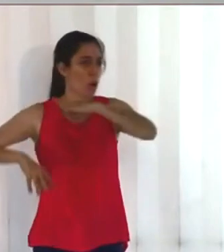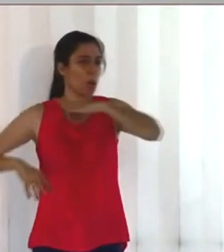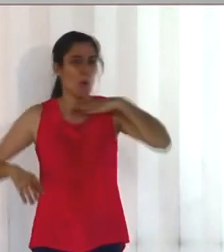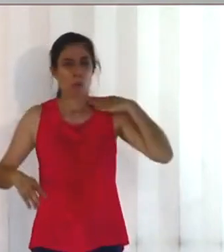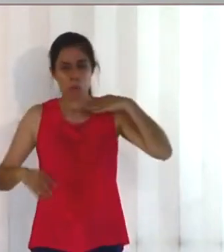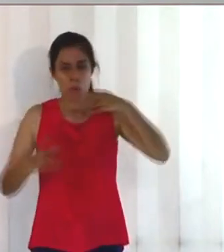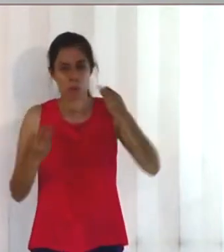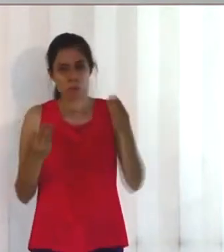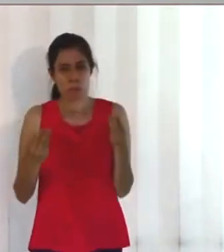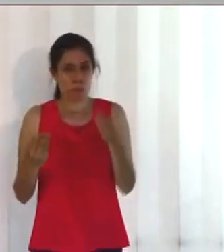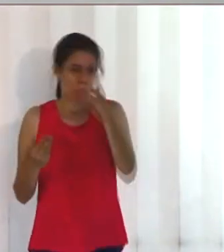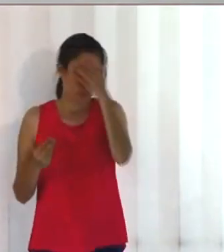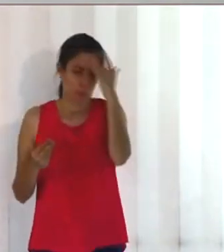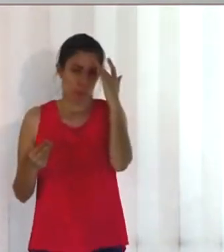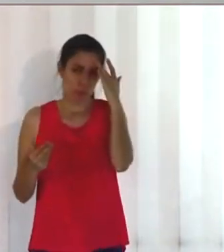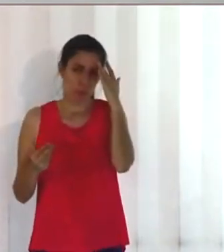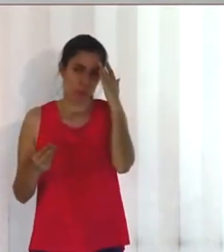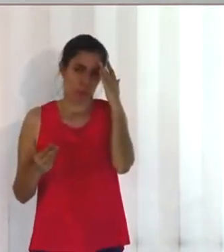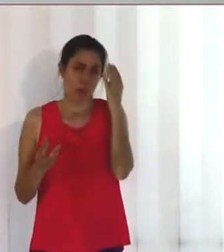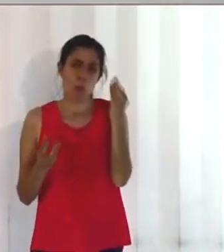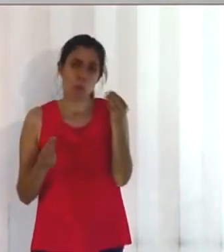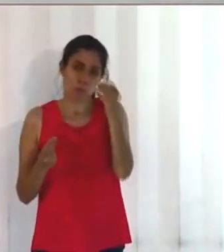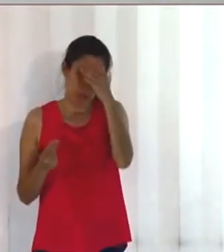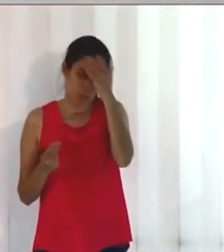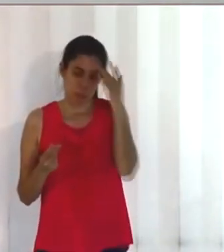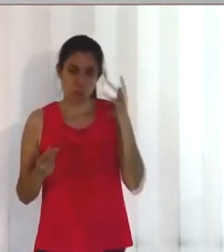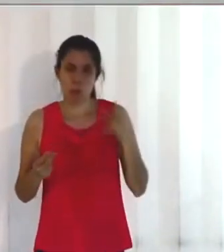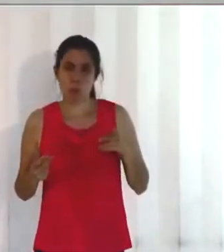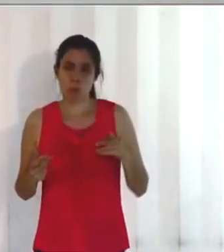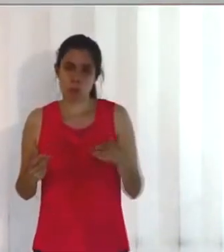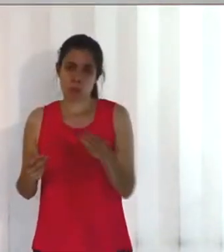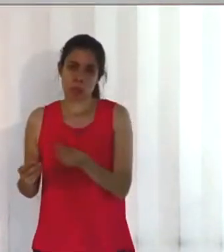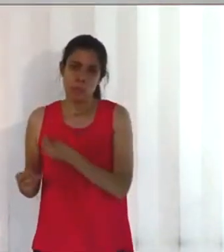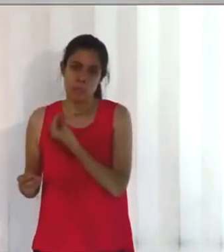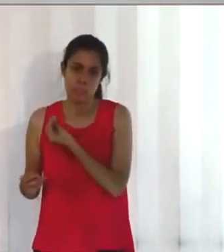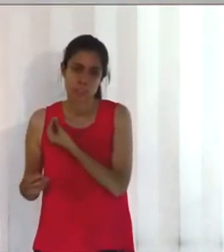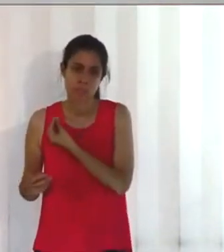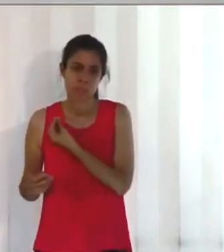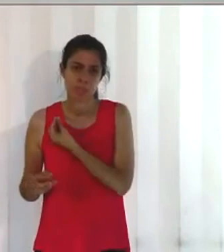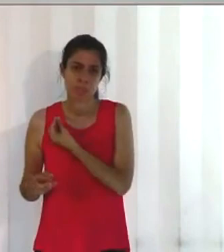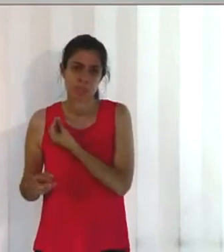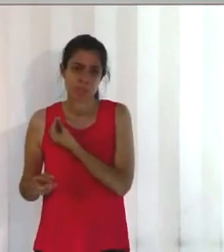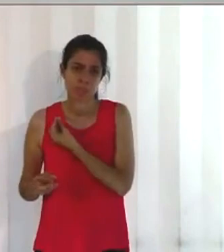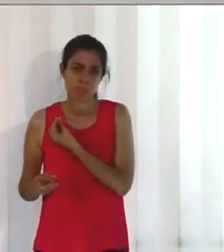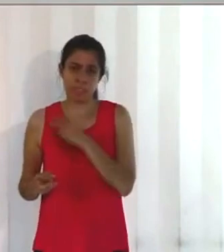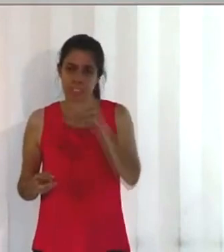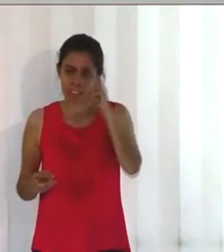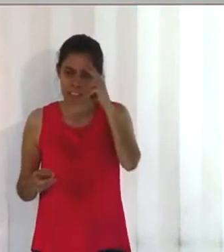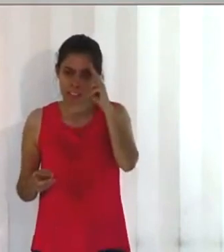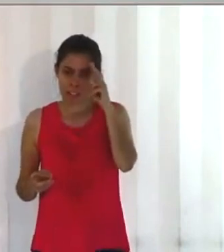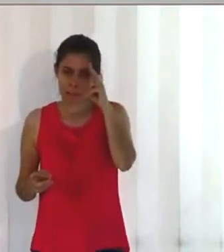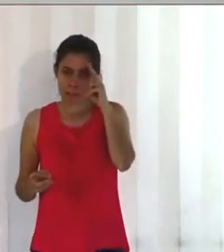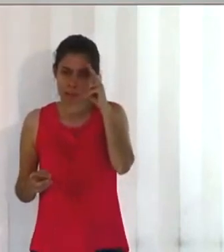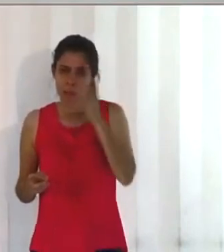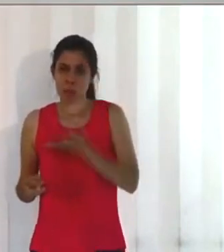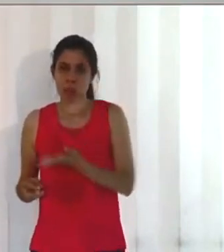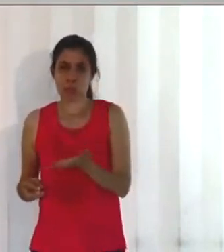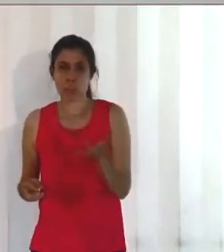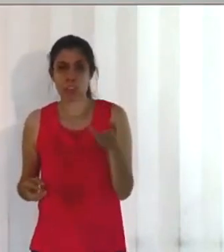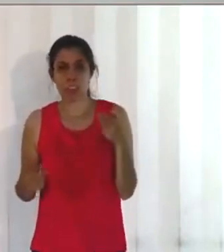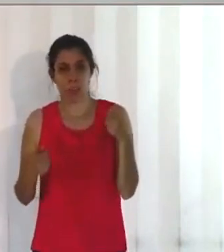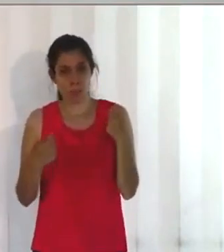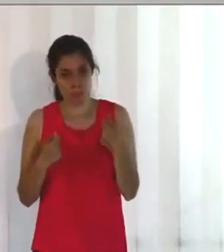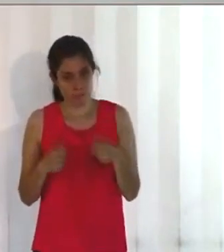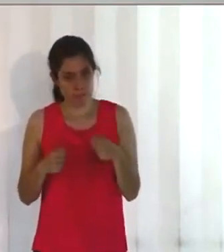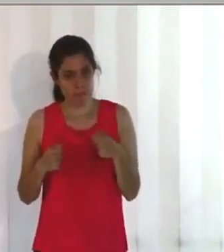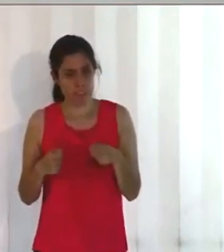obedeceu a Deus está vivo. É essa vida que eu desejo a você, criança. Mas lembre sempre, você precisa